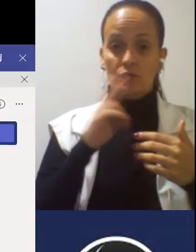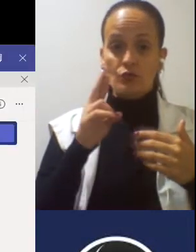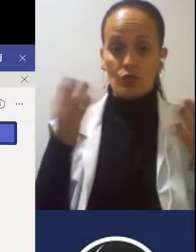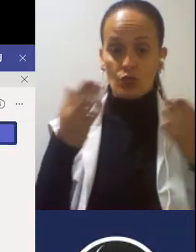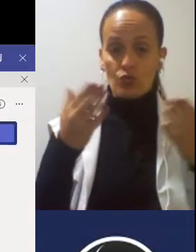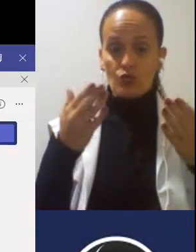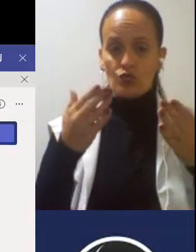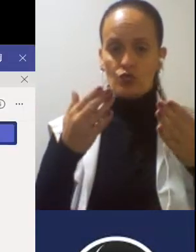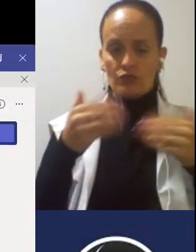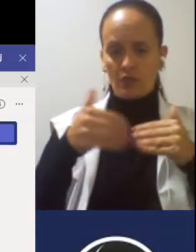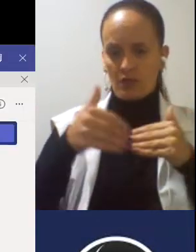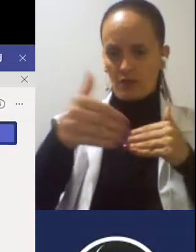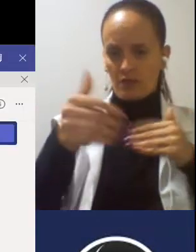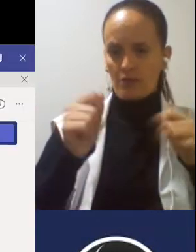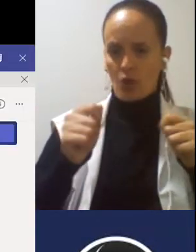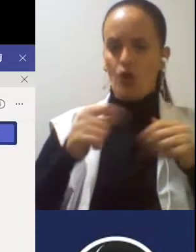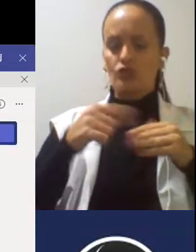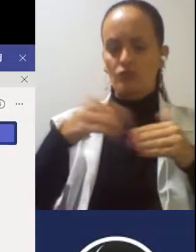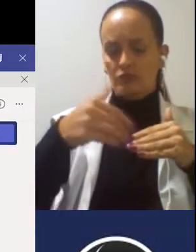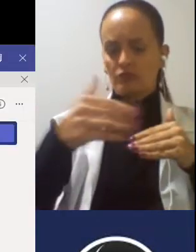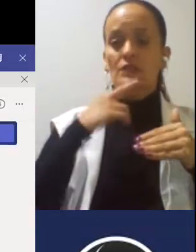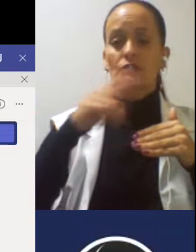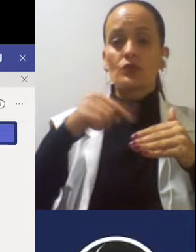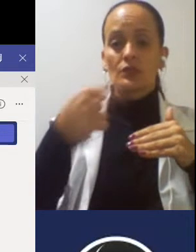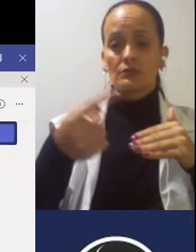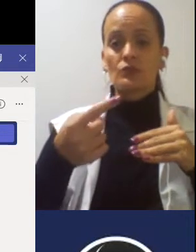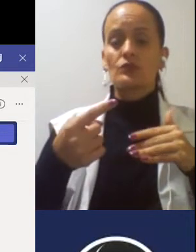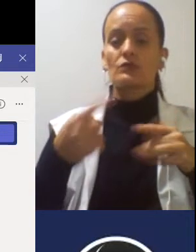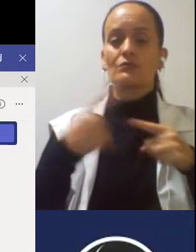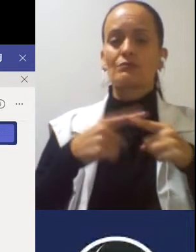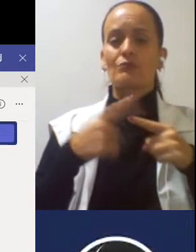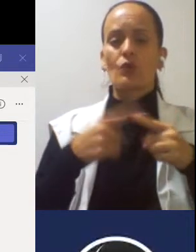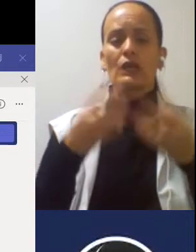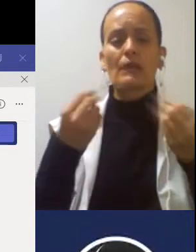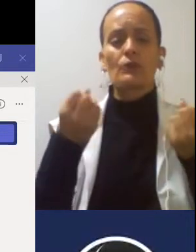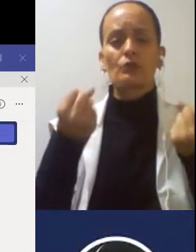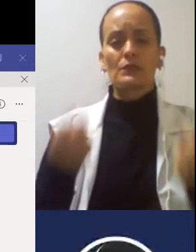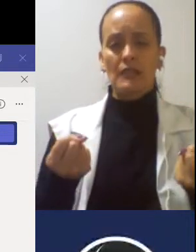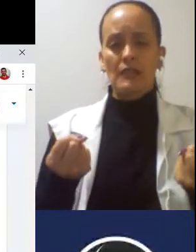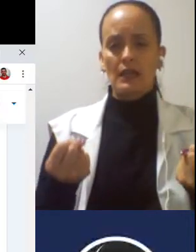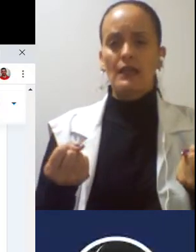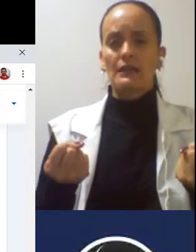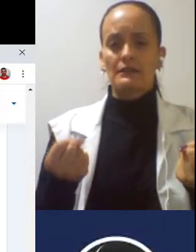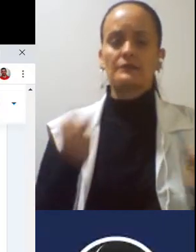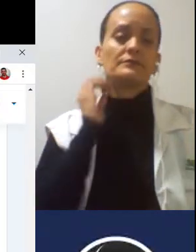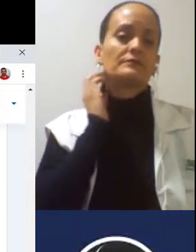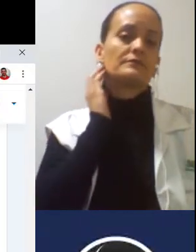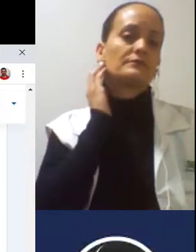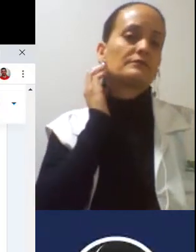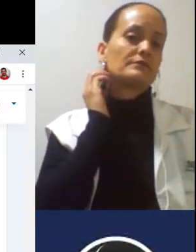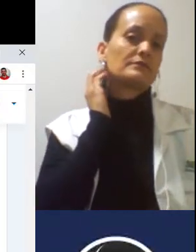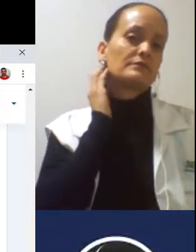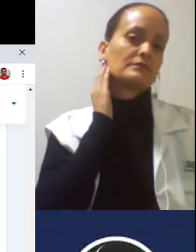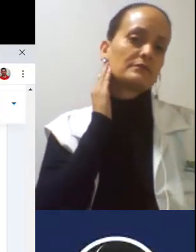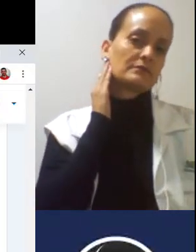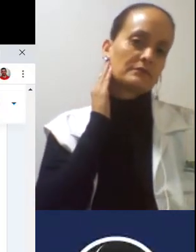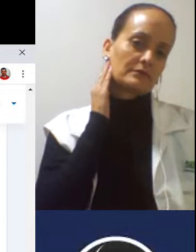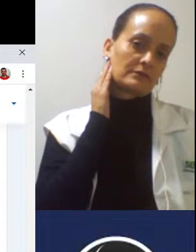vai ser estendido, na verdade, porque como ela é muito complexa, deixa eu só abrir aqui para vocês. A